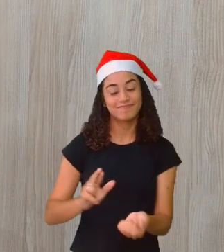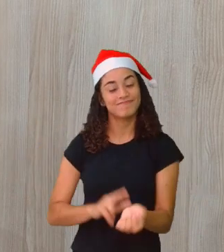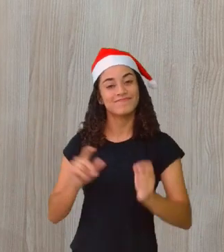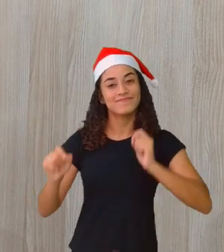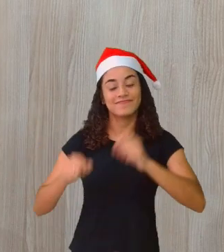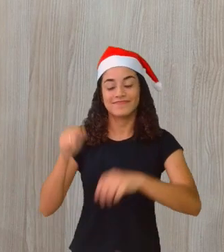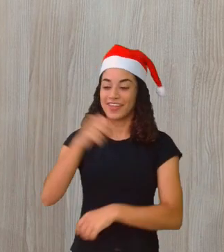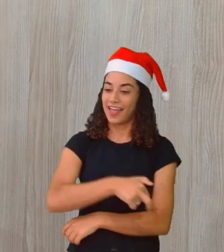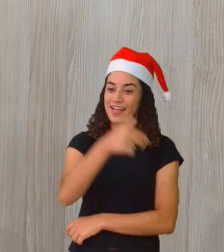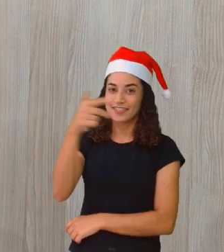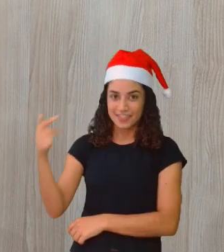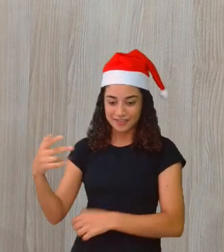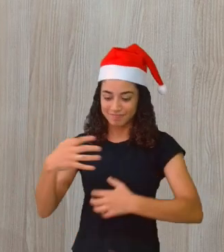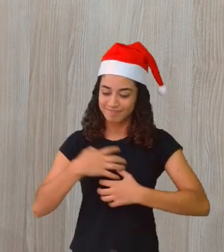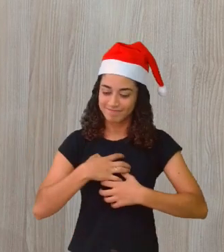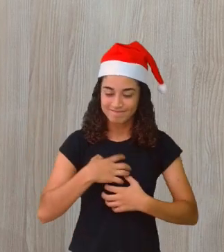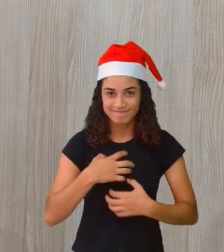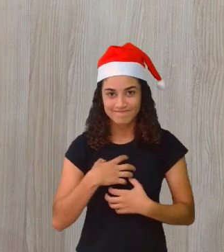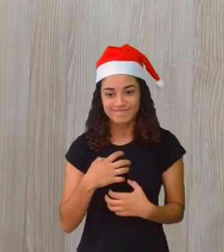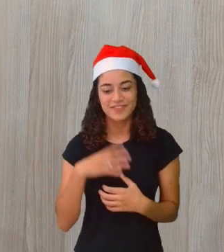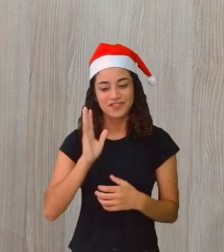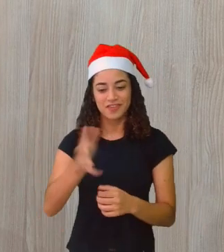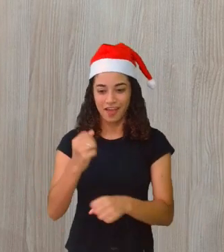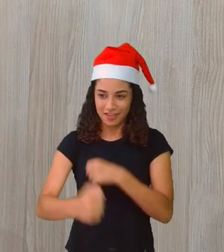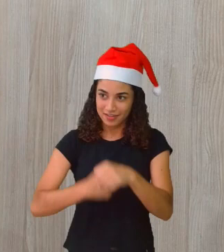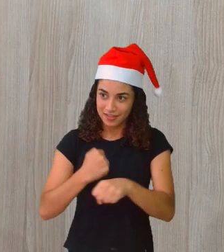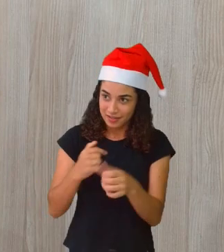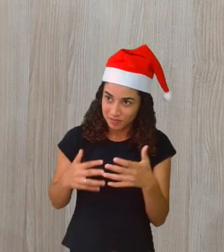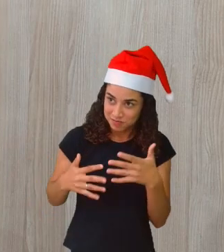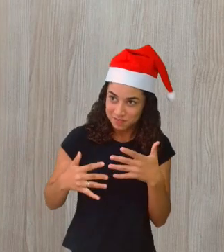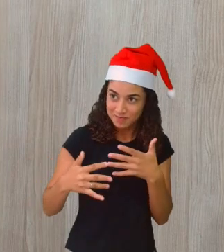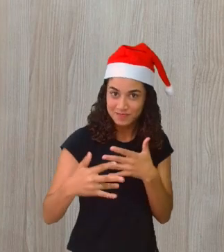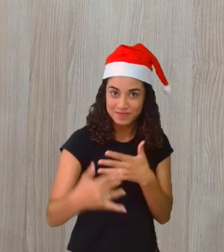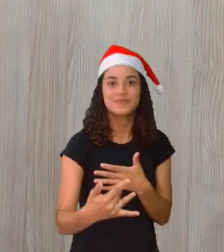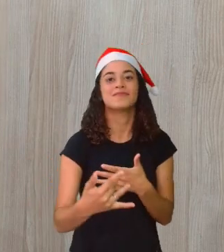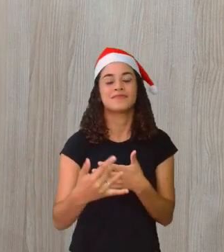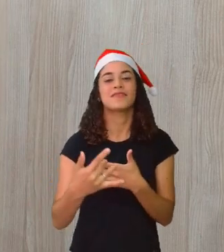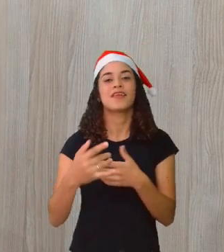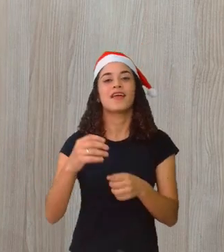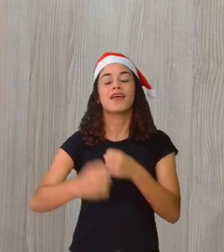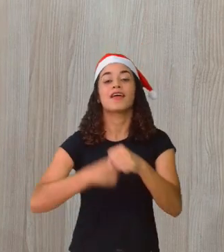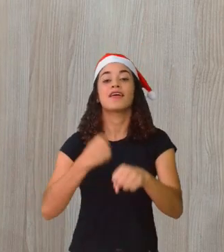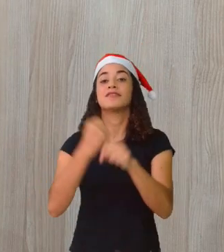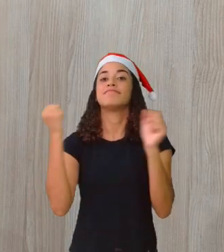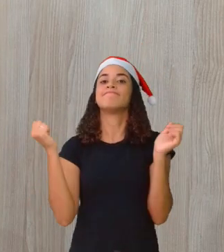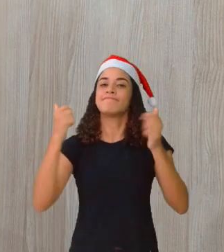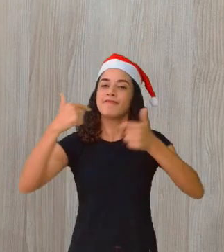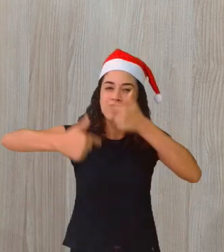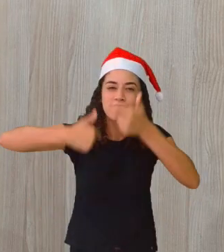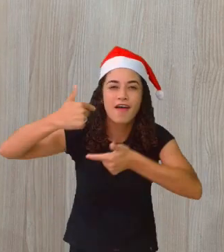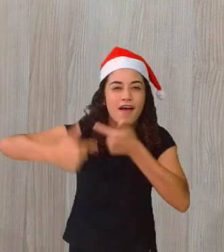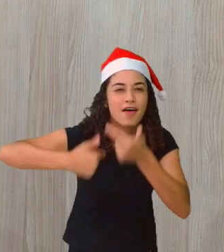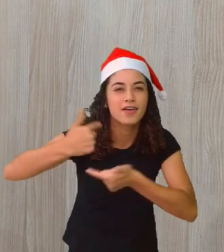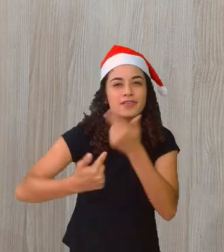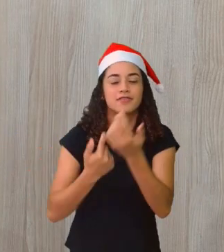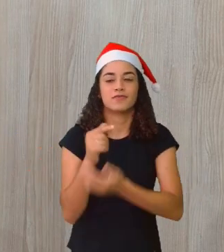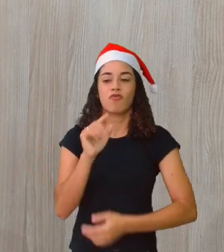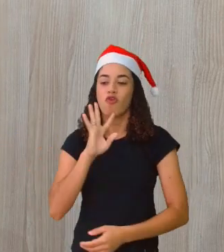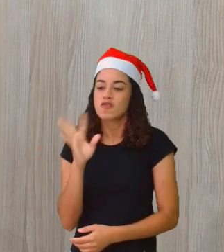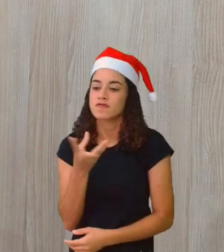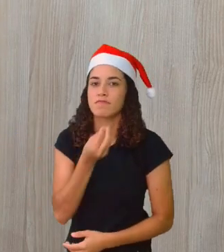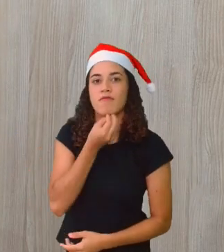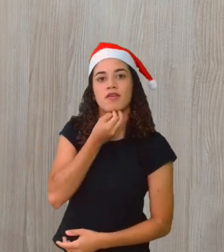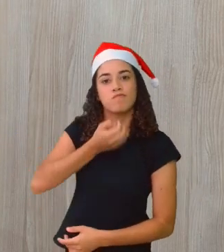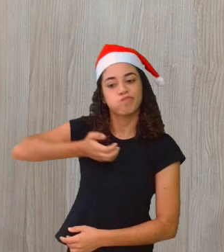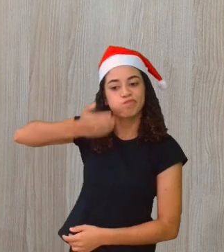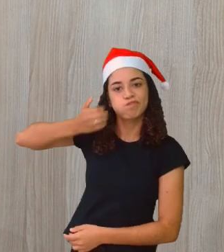aí natalino, né? Nessa reta final, né? De um ano letivo aí, de muito trabalho, de muito conhecimento,